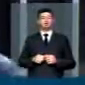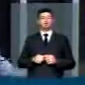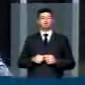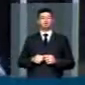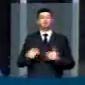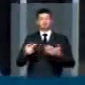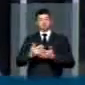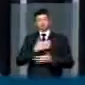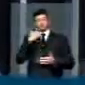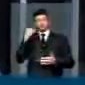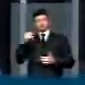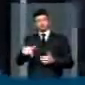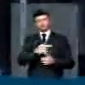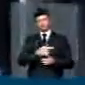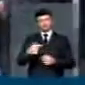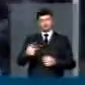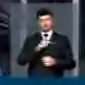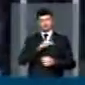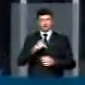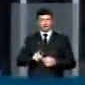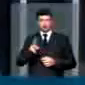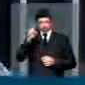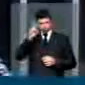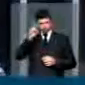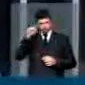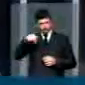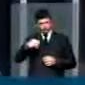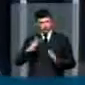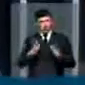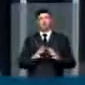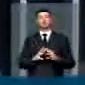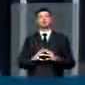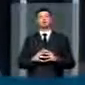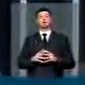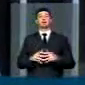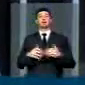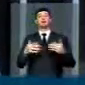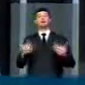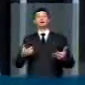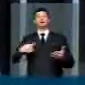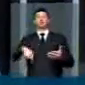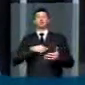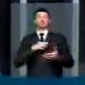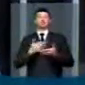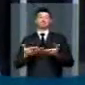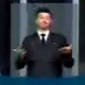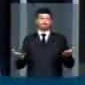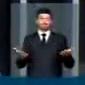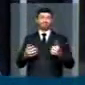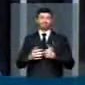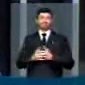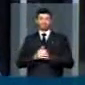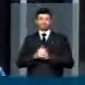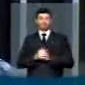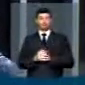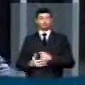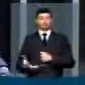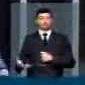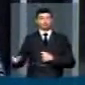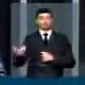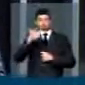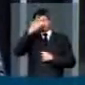veio a óbito essa semana, senhor presidente, nessa segunda-feira, e nós perdemos uma